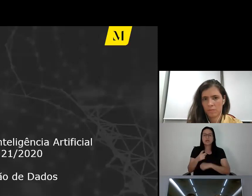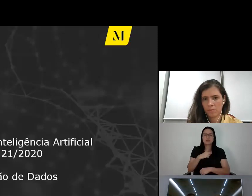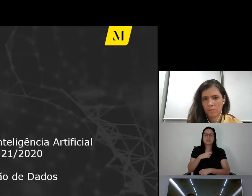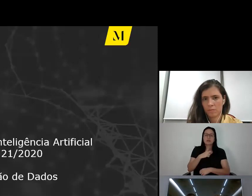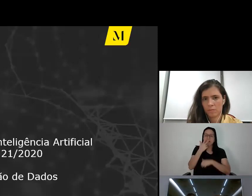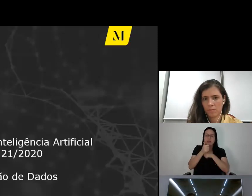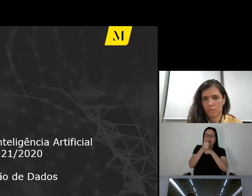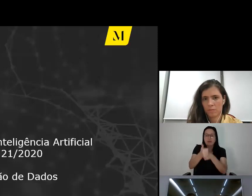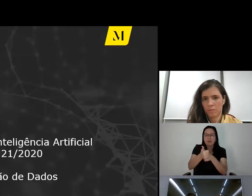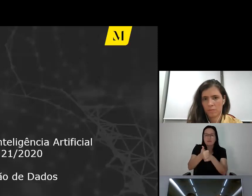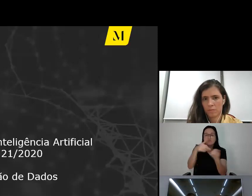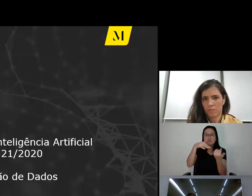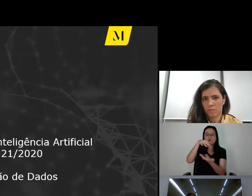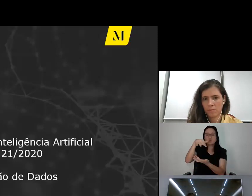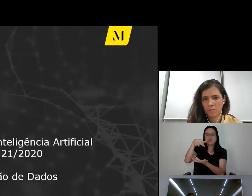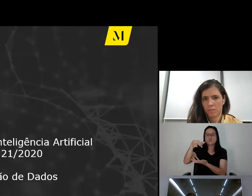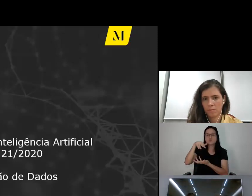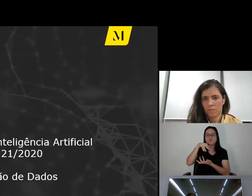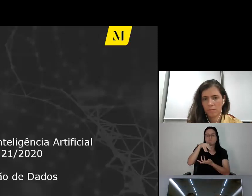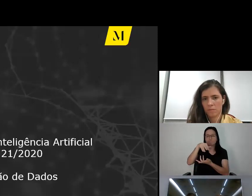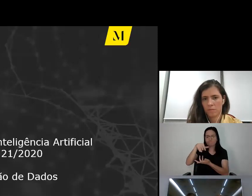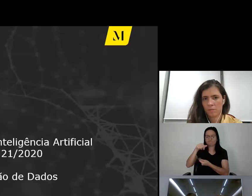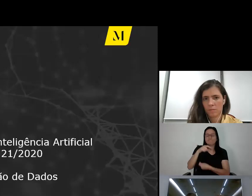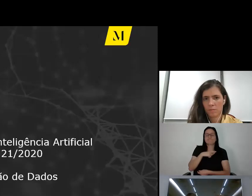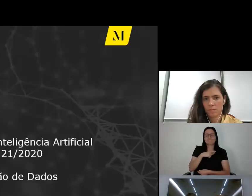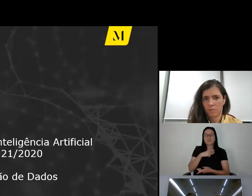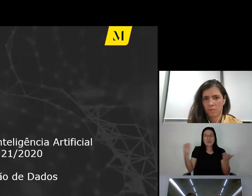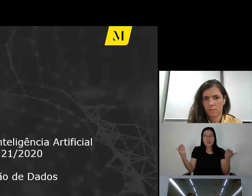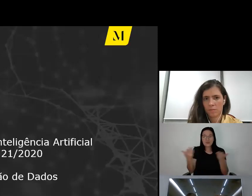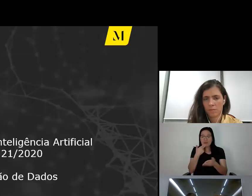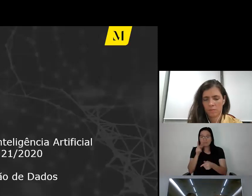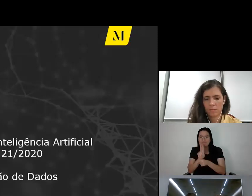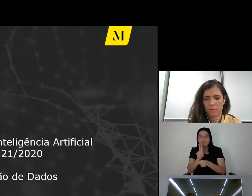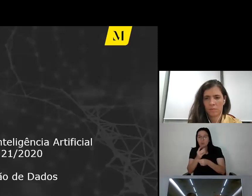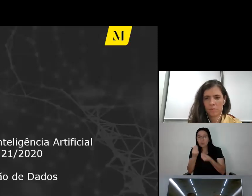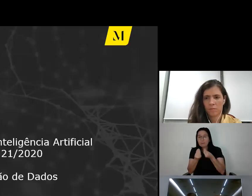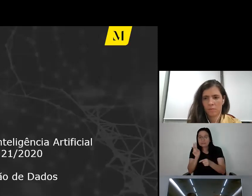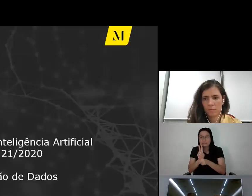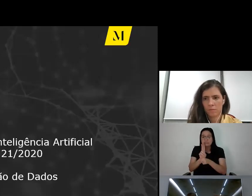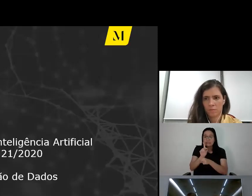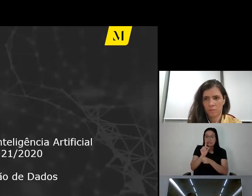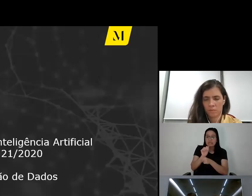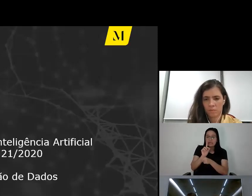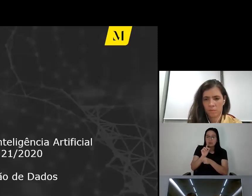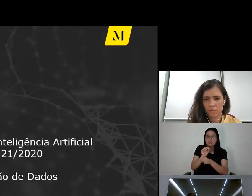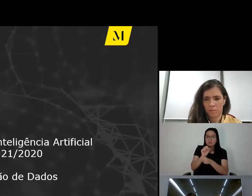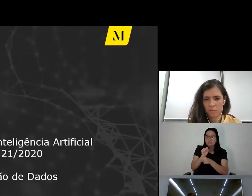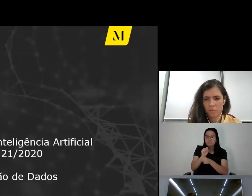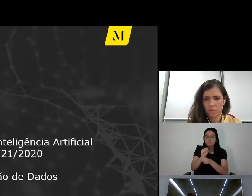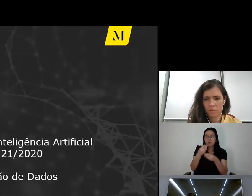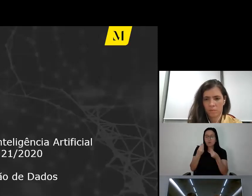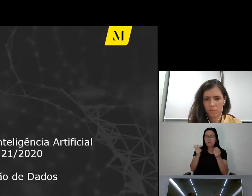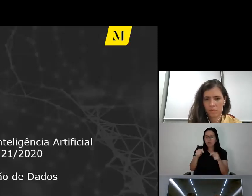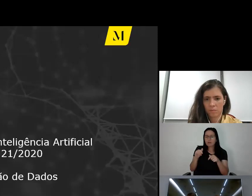um movimento global. Hoje, falar de proteção de dados é também dizer sobre um viés econômico e